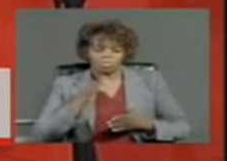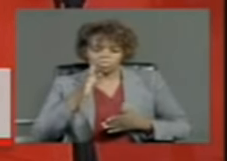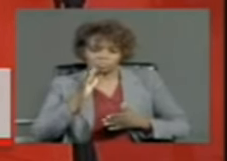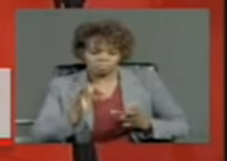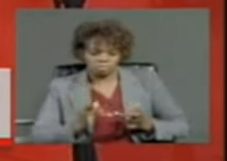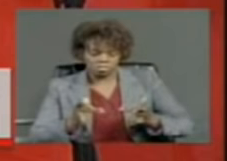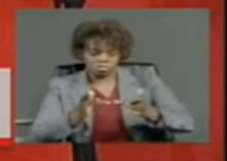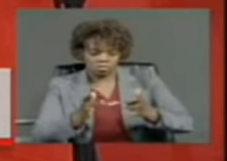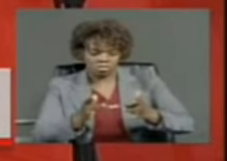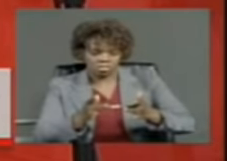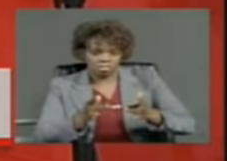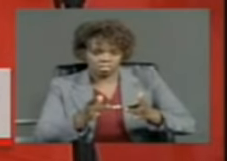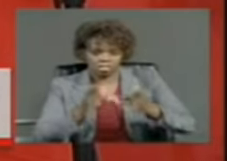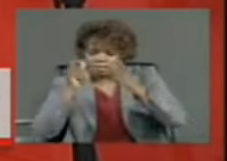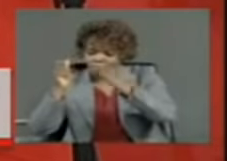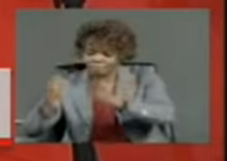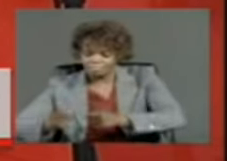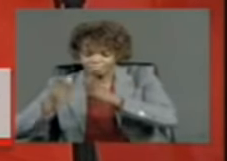de Luanda.